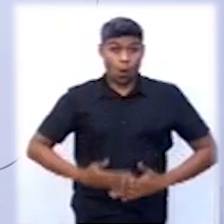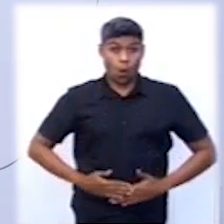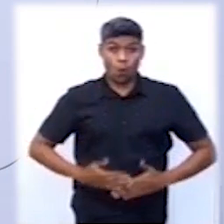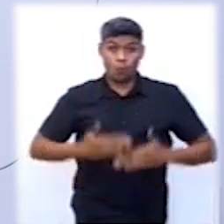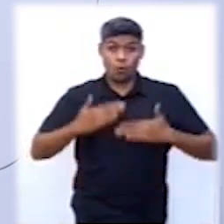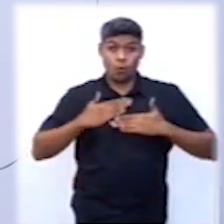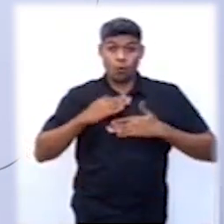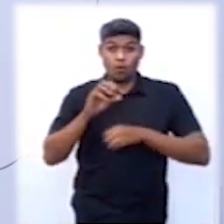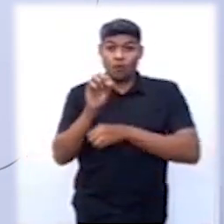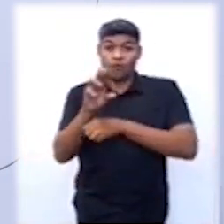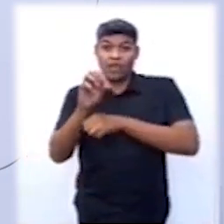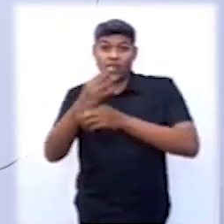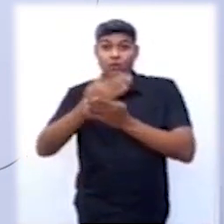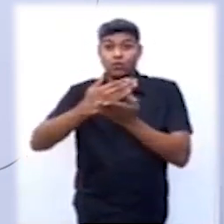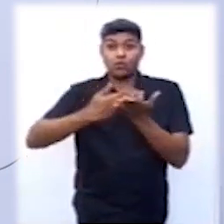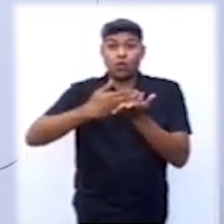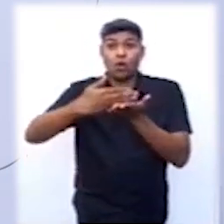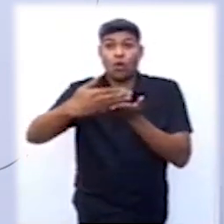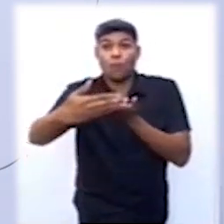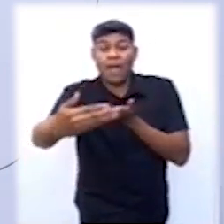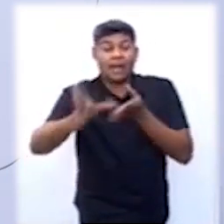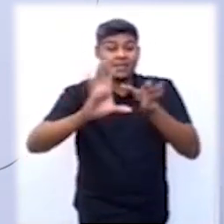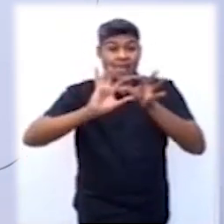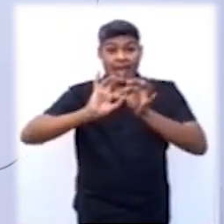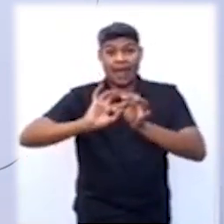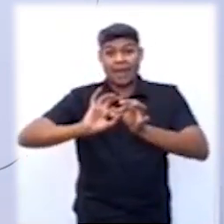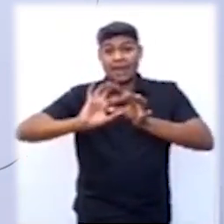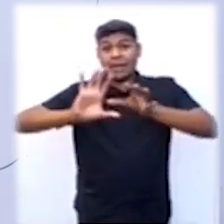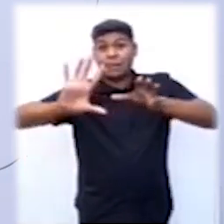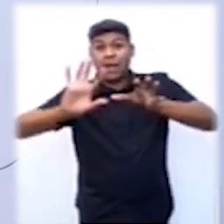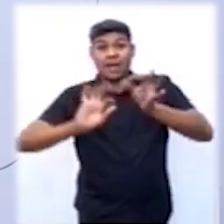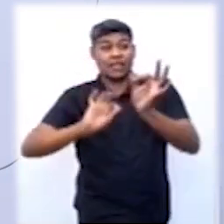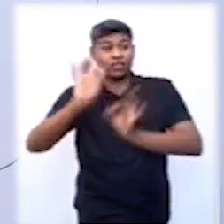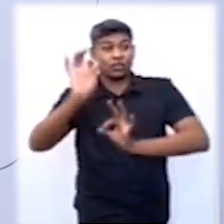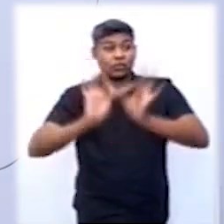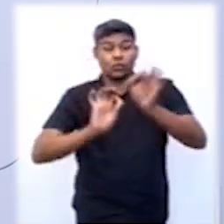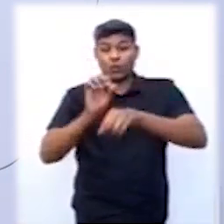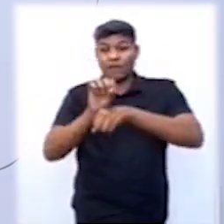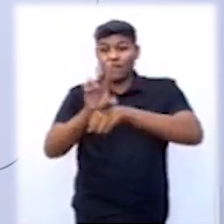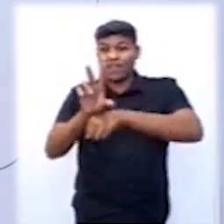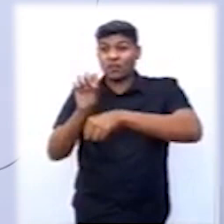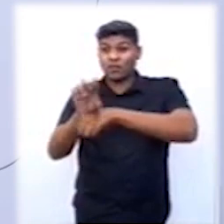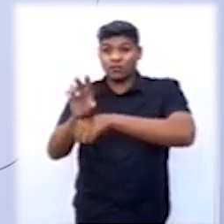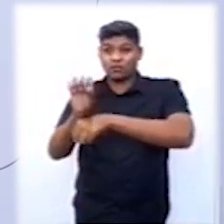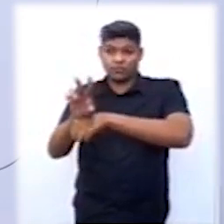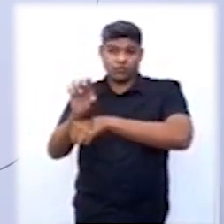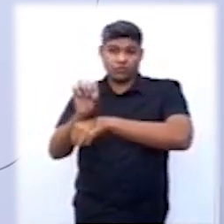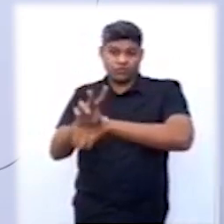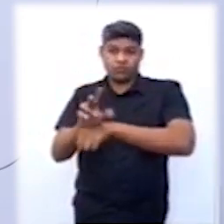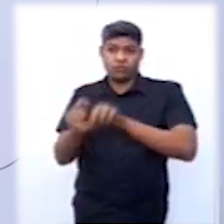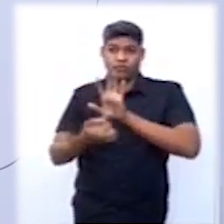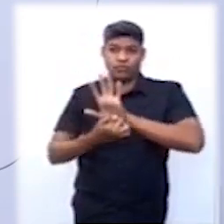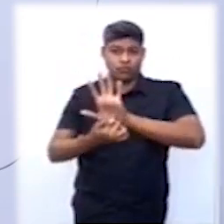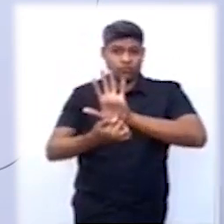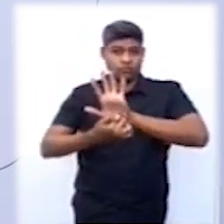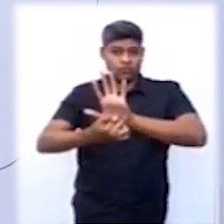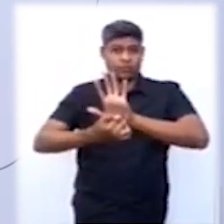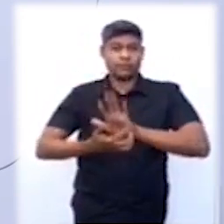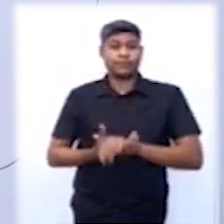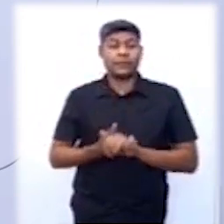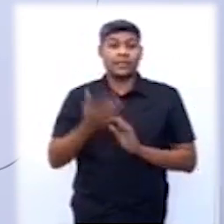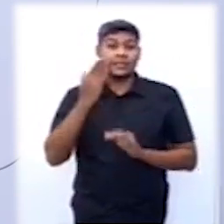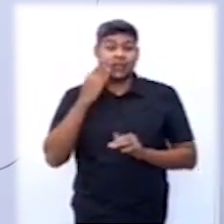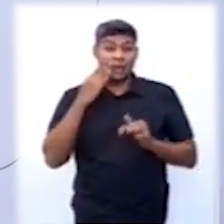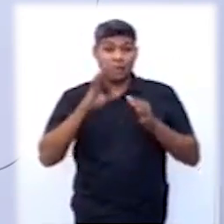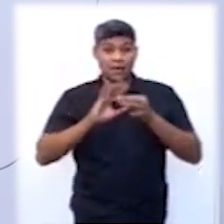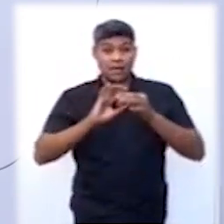vírus ele vai começar a liberar a estrutura, a carga viral dele. Bora colocar aqui para vocês. Ele vai